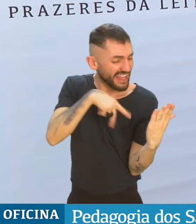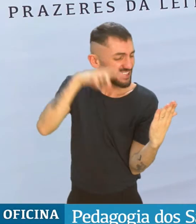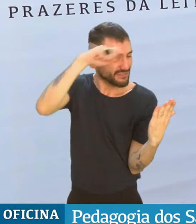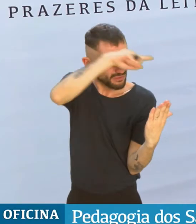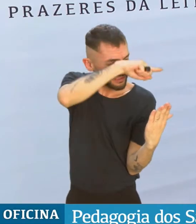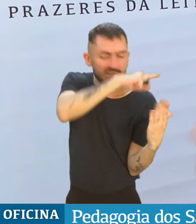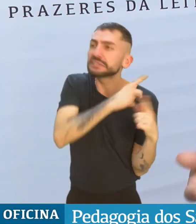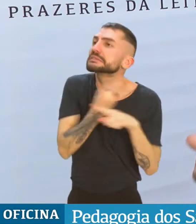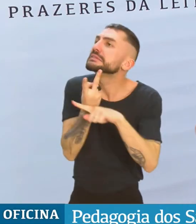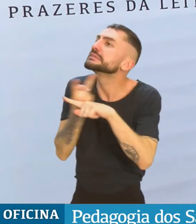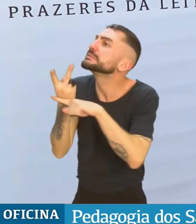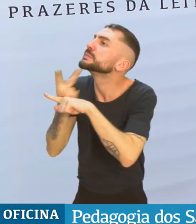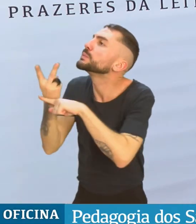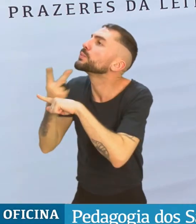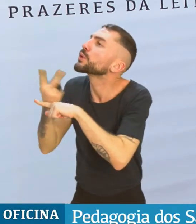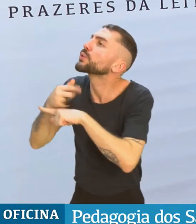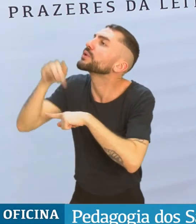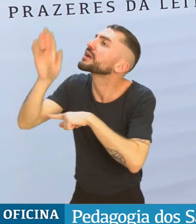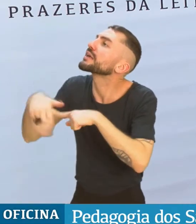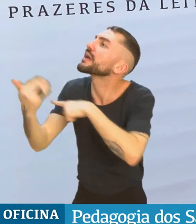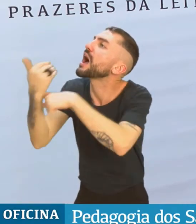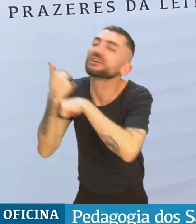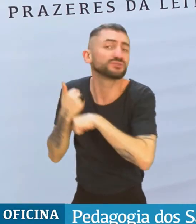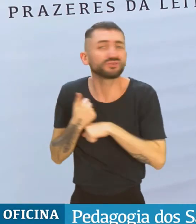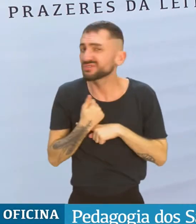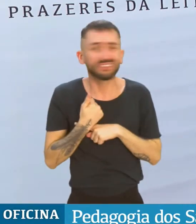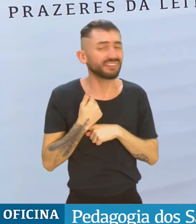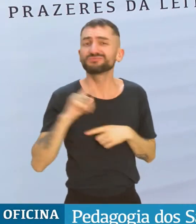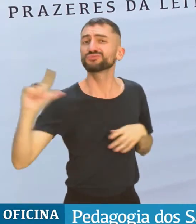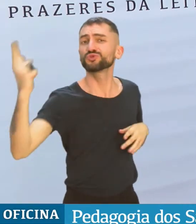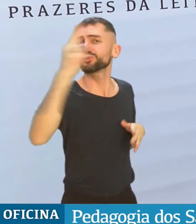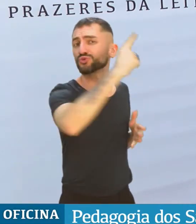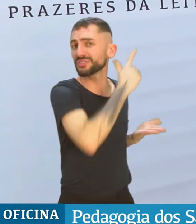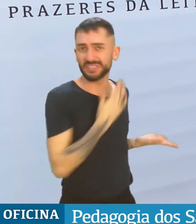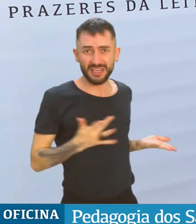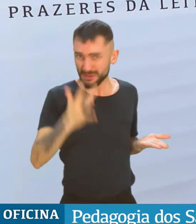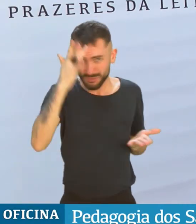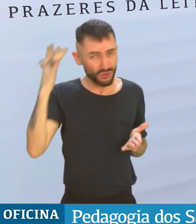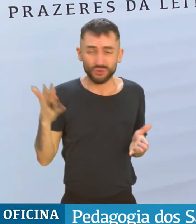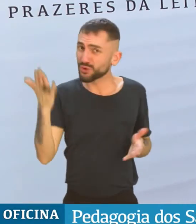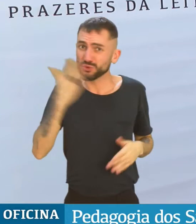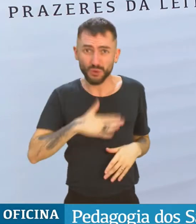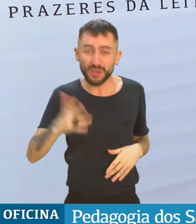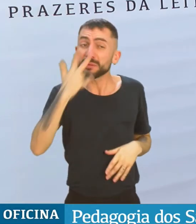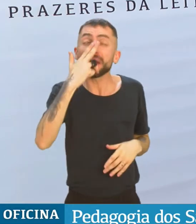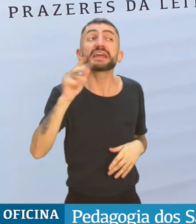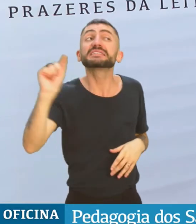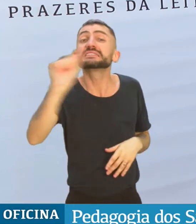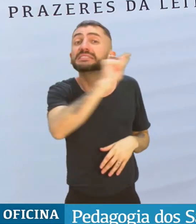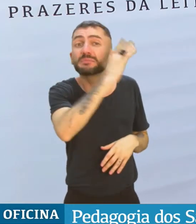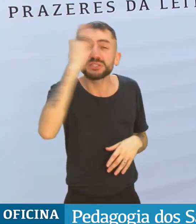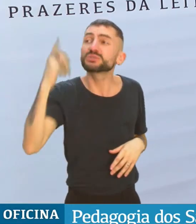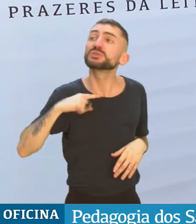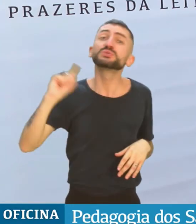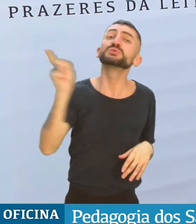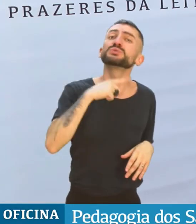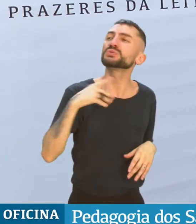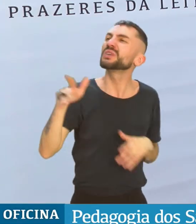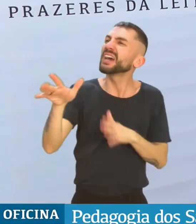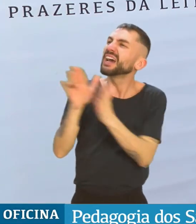espaços na qual você vai ter o livro, a literatura, né? Elas se sentem cerceadas, elas têm um certo receio.